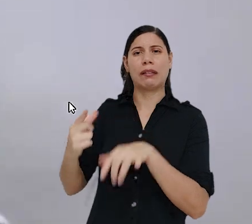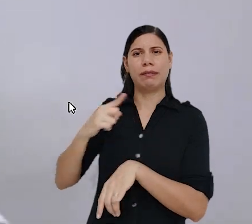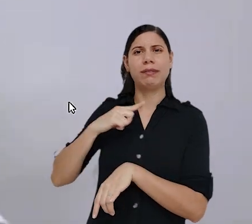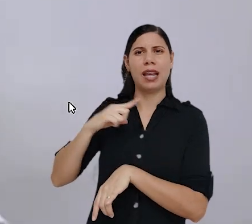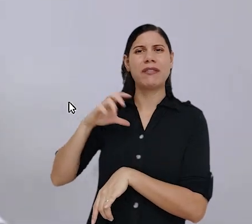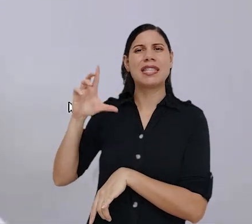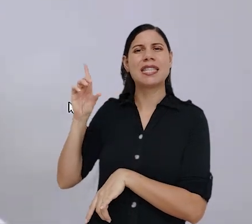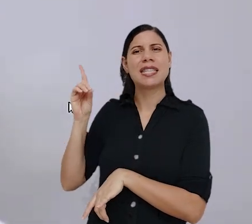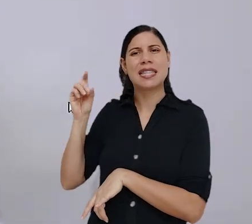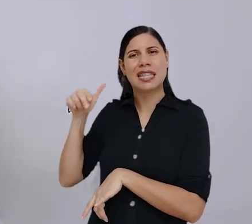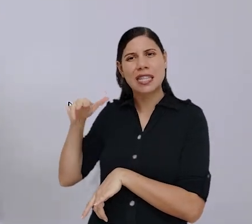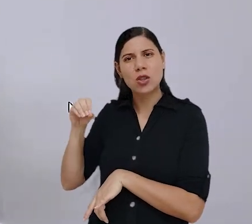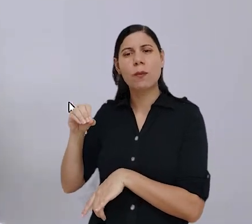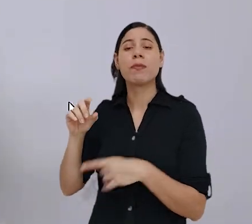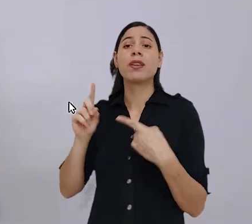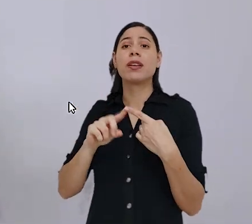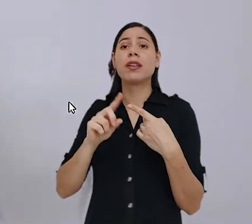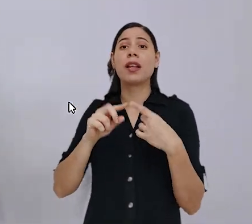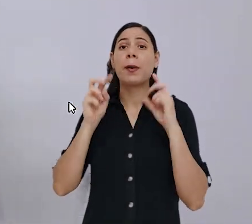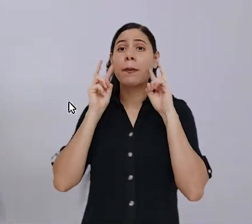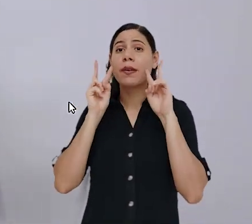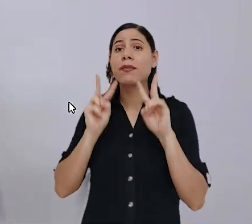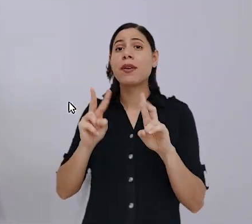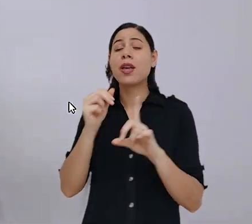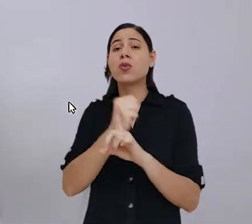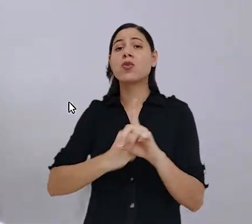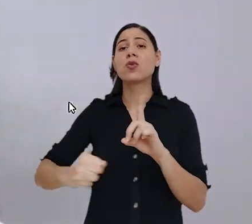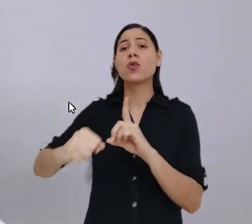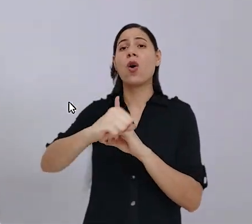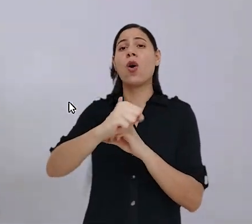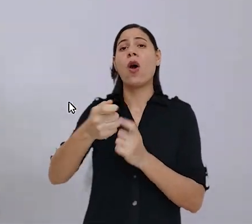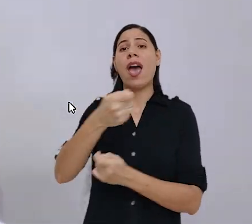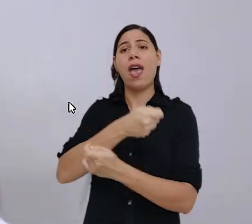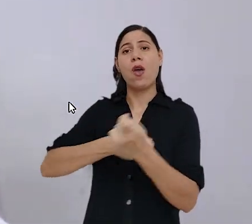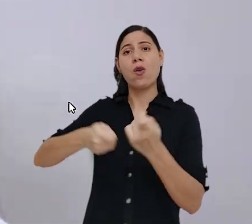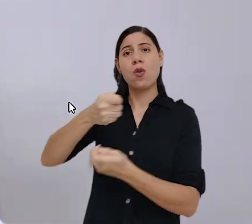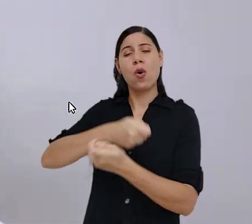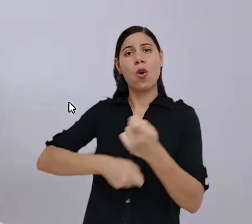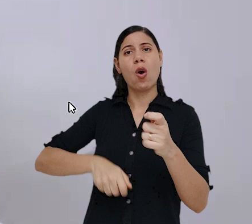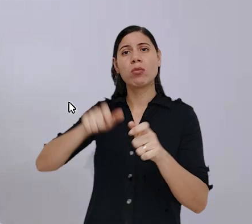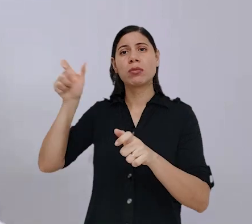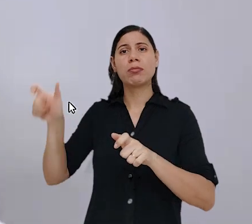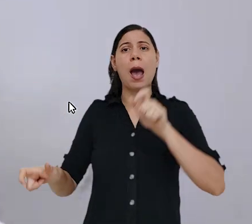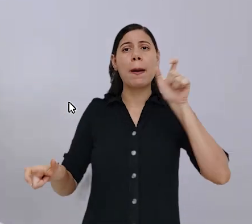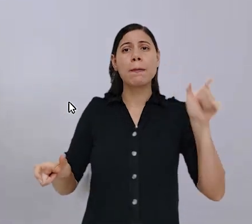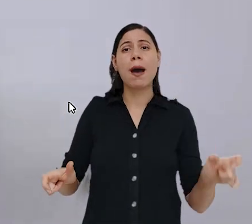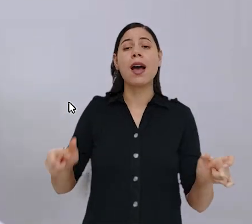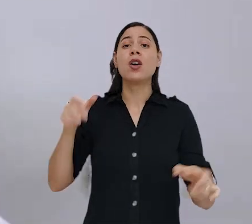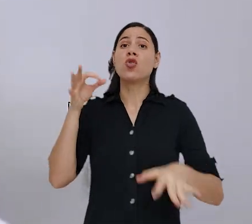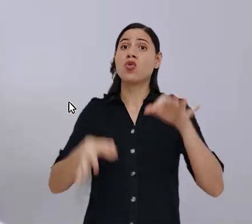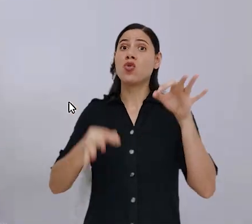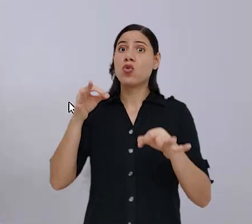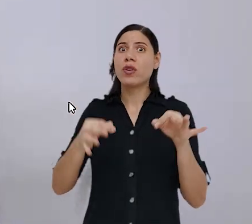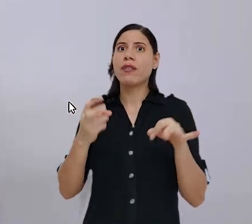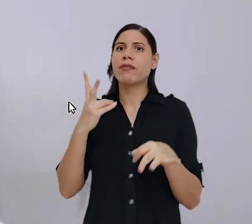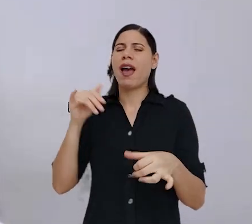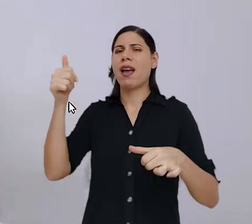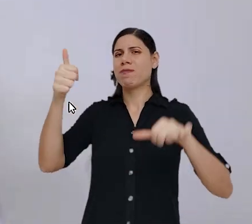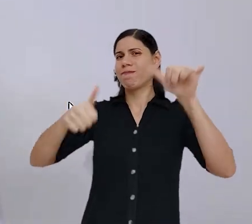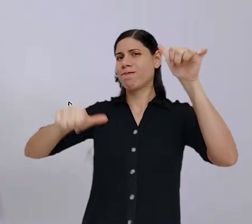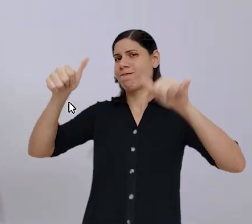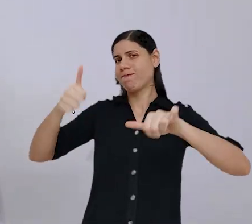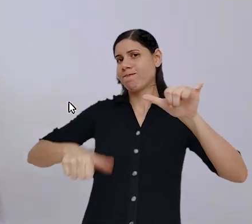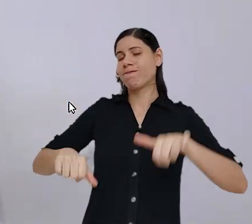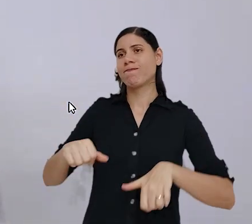dano, é preciso observar também o nível socioeconômico das partes. Um juiz vai ter que fazer essa análise, então não dá